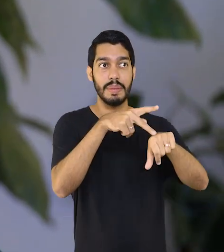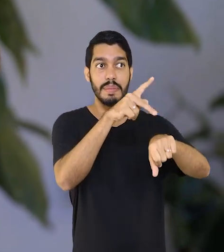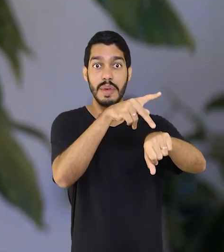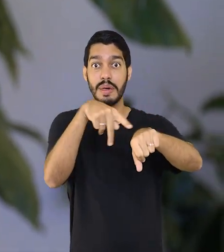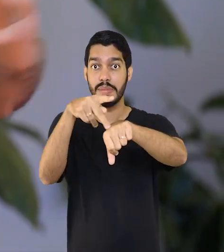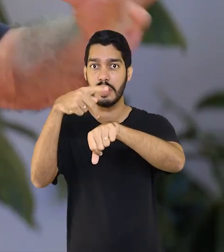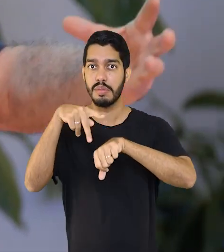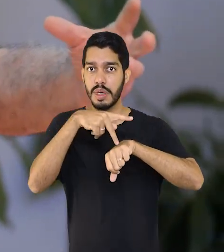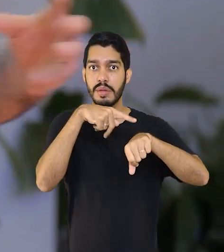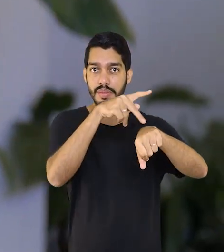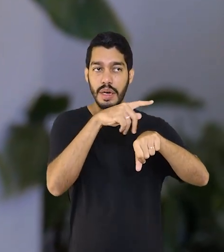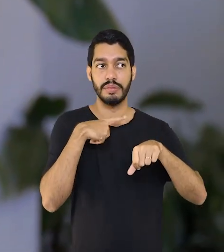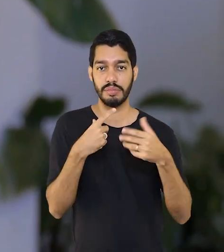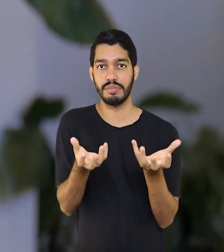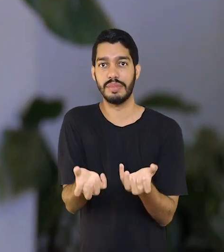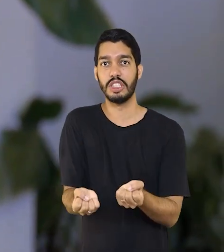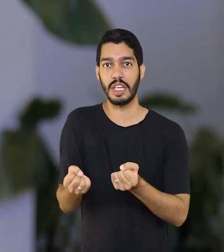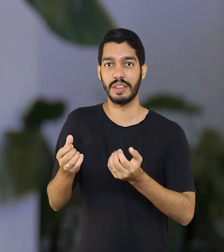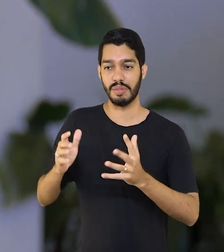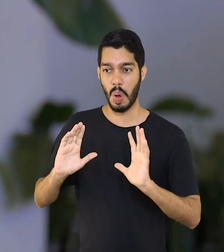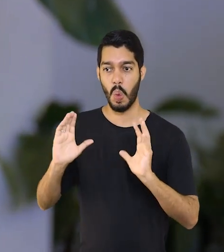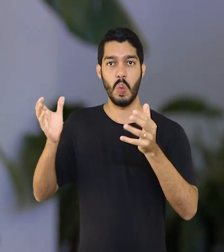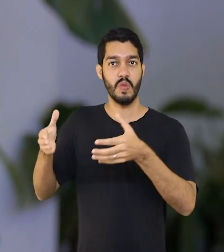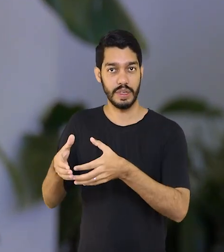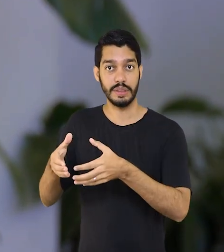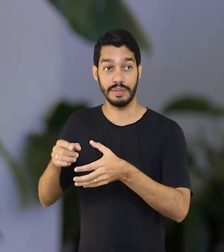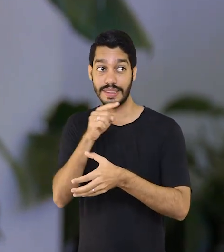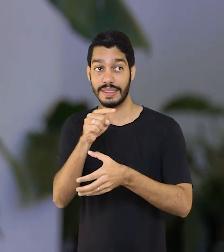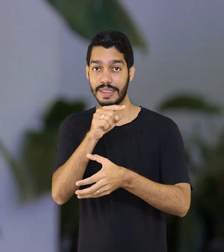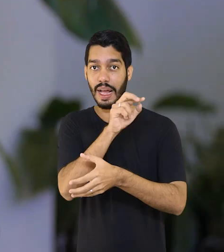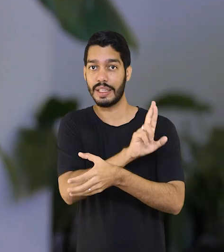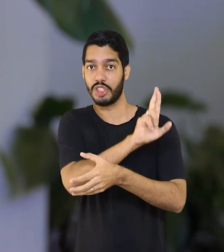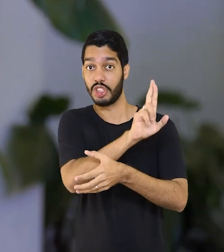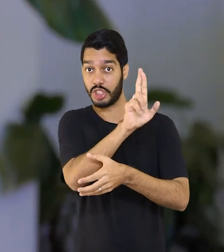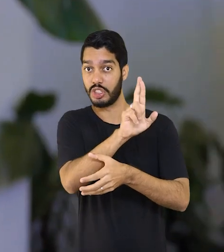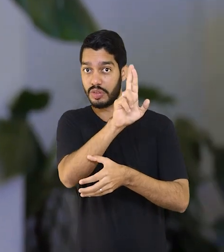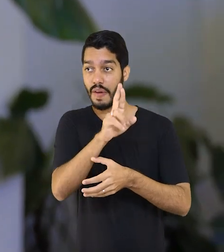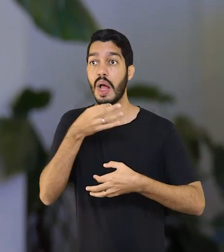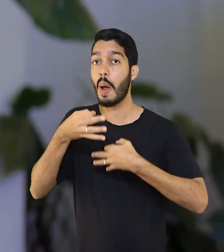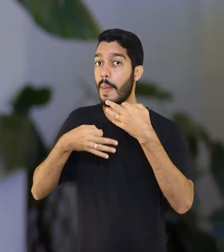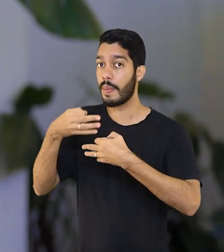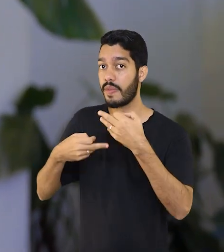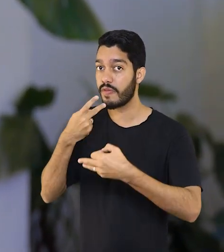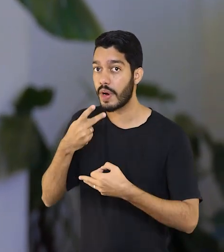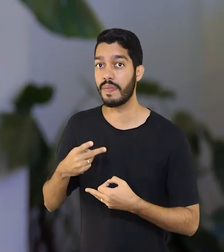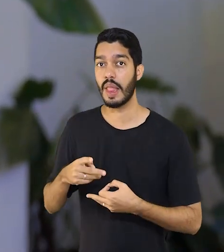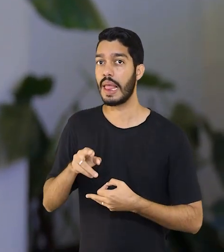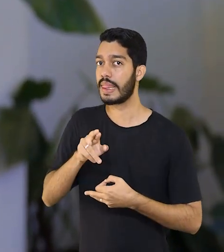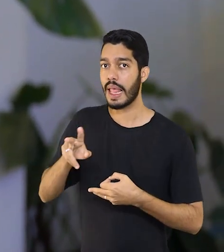anuais, partes são os países que aderiram à Convenção, o argumento para os chefes de Estado terem assinado